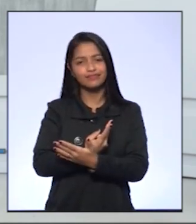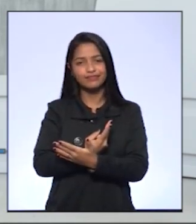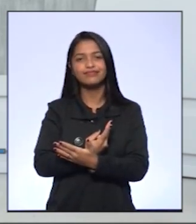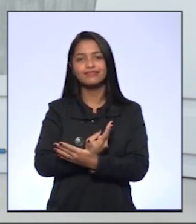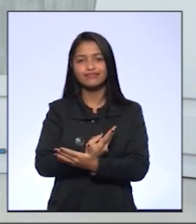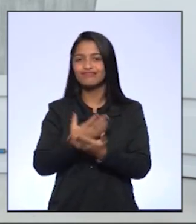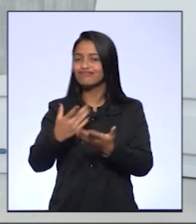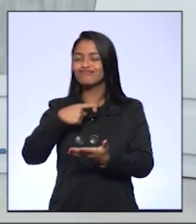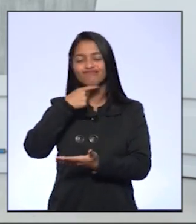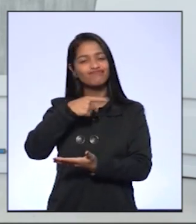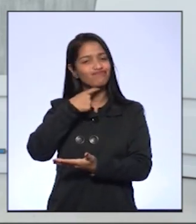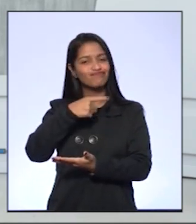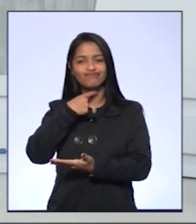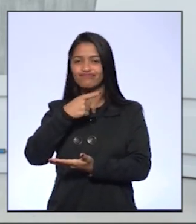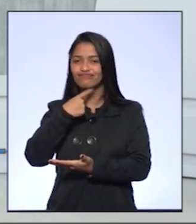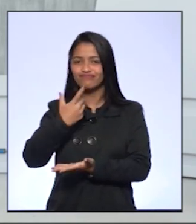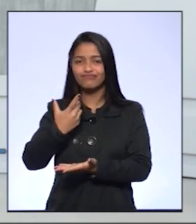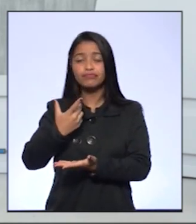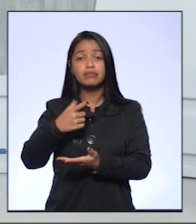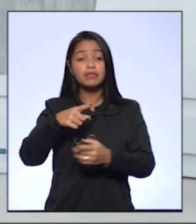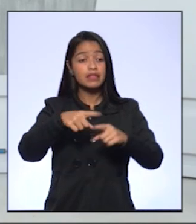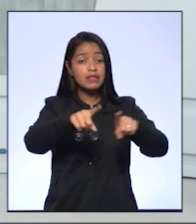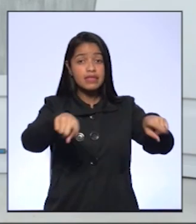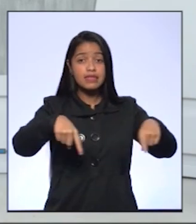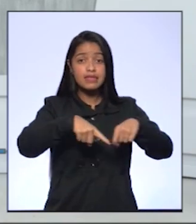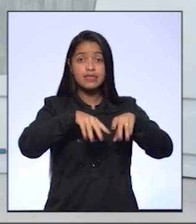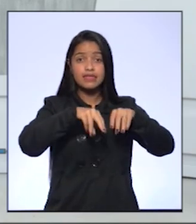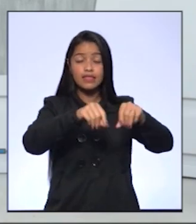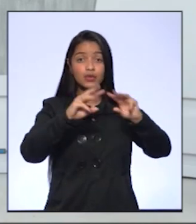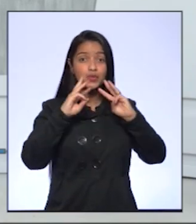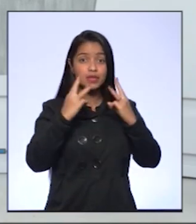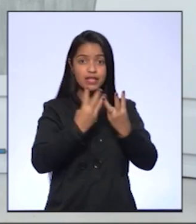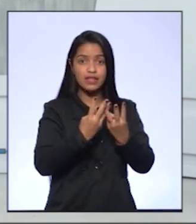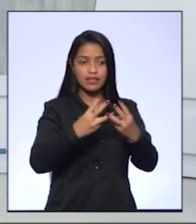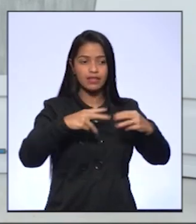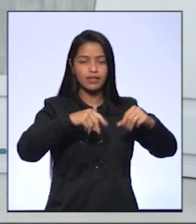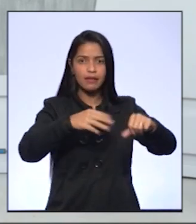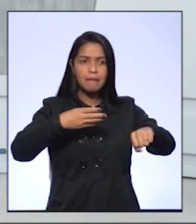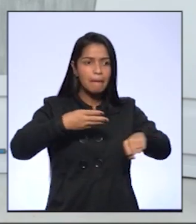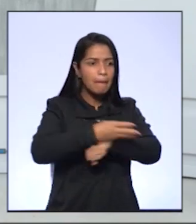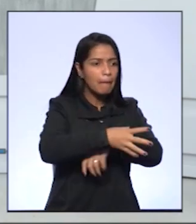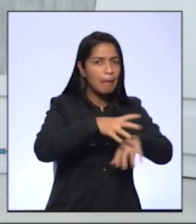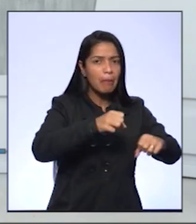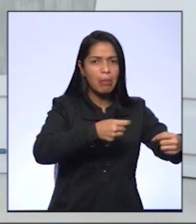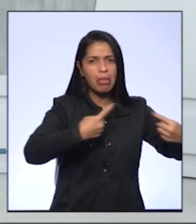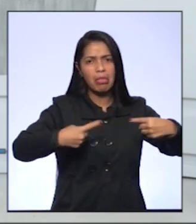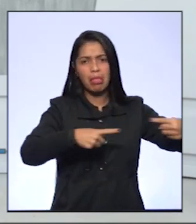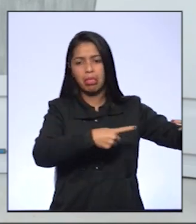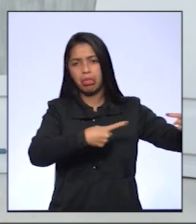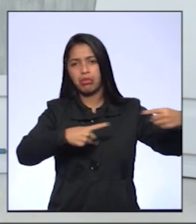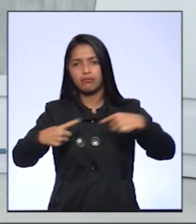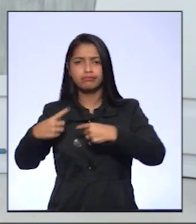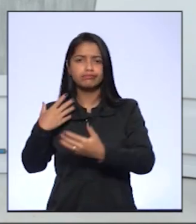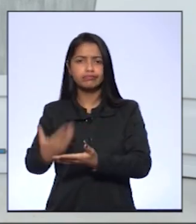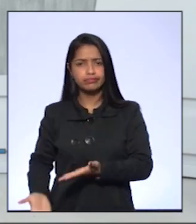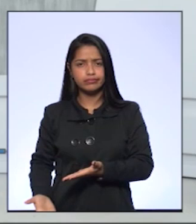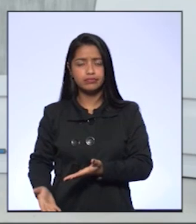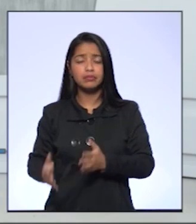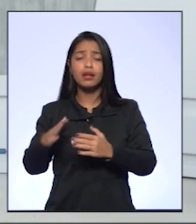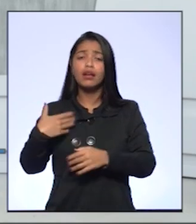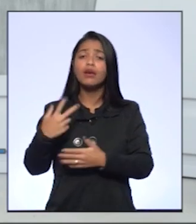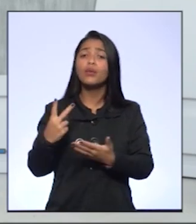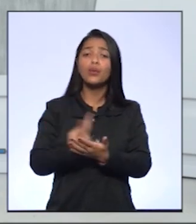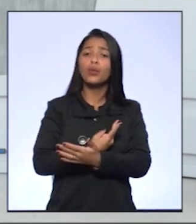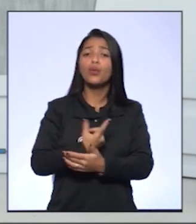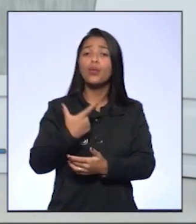que não funcionou. Porque eles foram para tomar a Terra Santa e apanharam. Uai. Só que outras coisas aconteceram com isso.